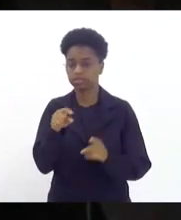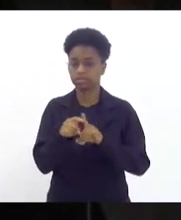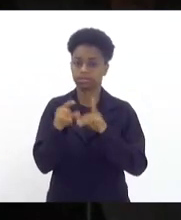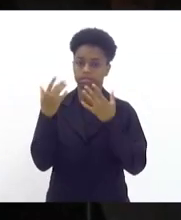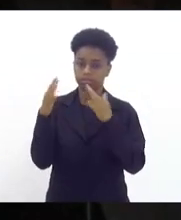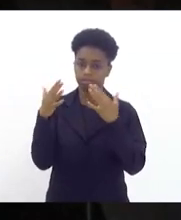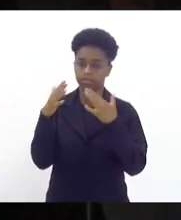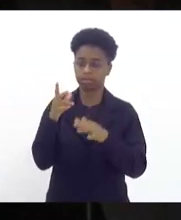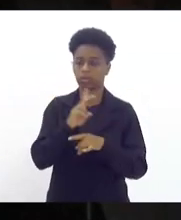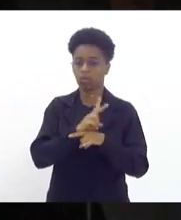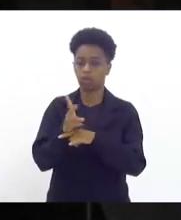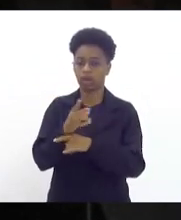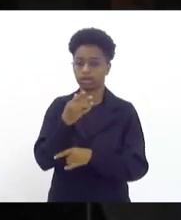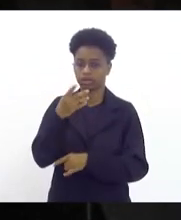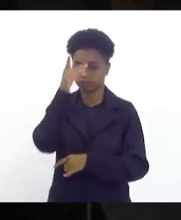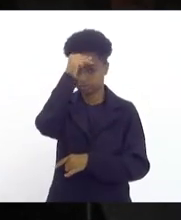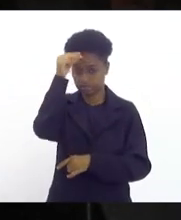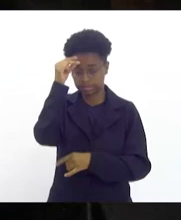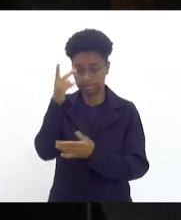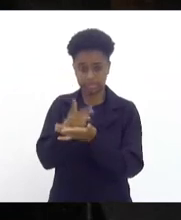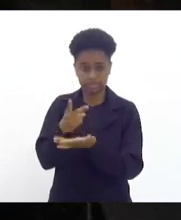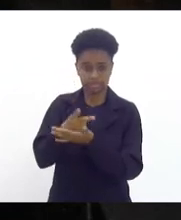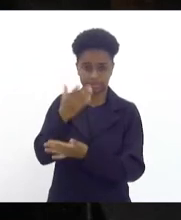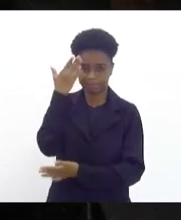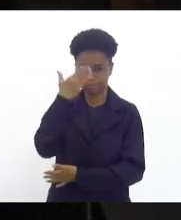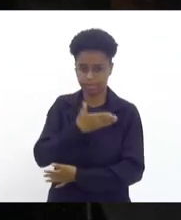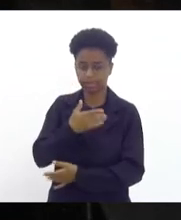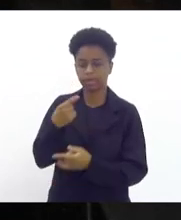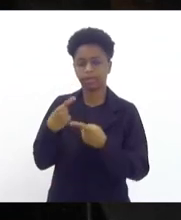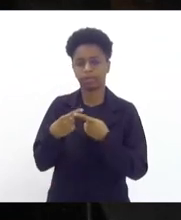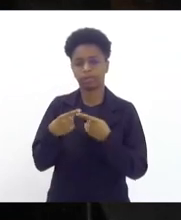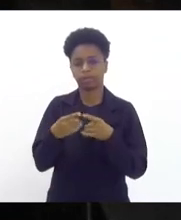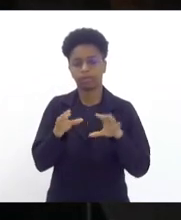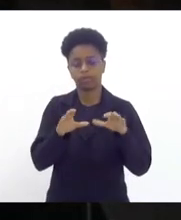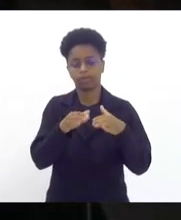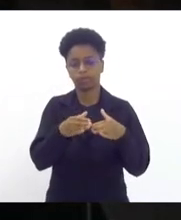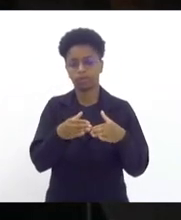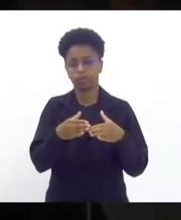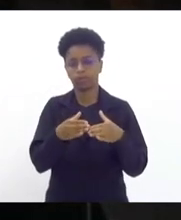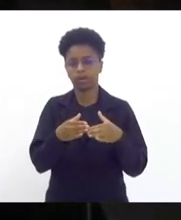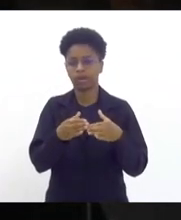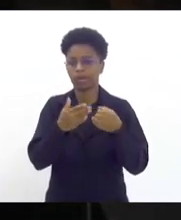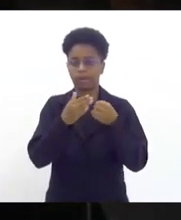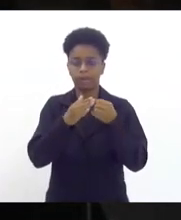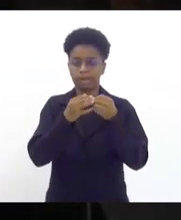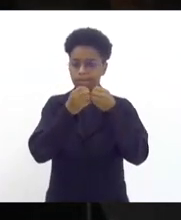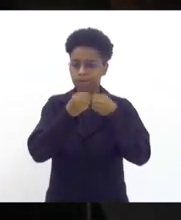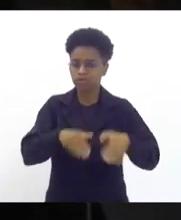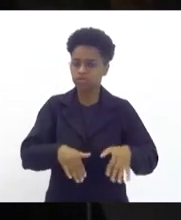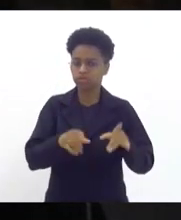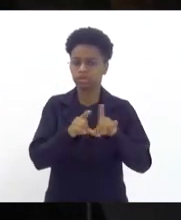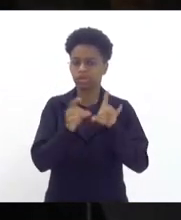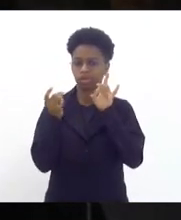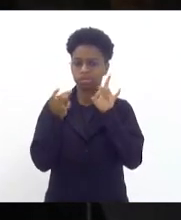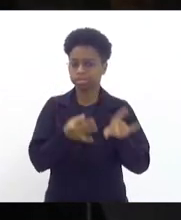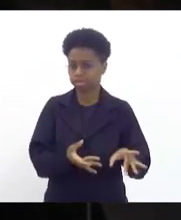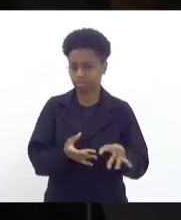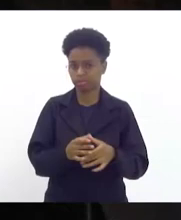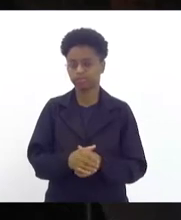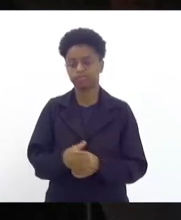a presença da guarda municipal sempre presente uma guarda municipal que vem sendo vilipendiado e deixar jogado um pouco de lado